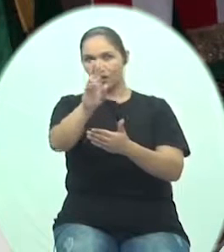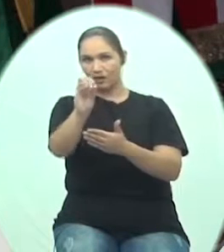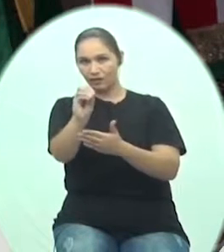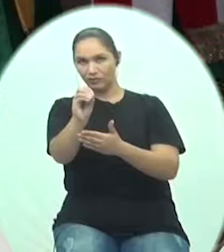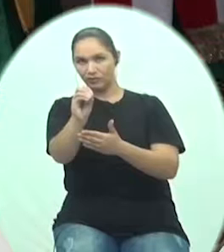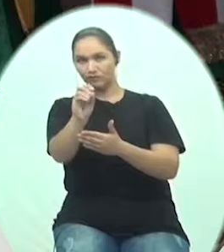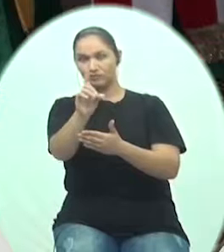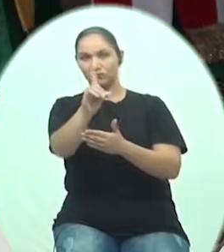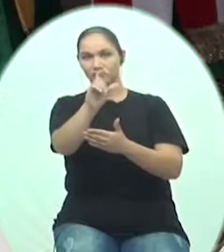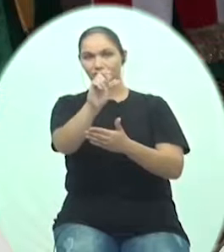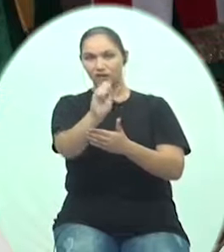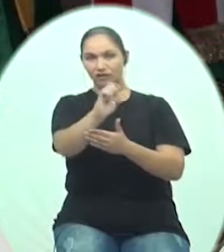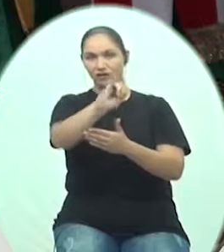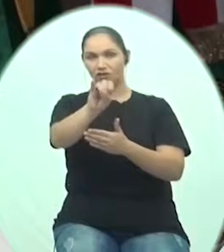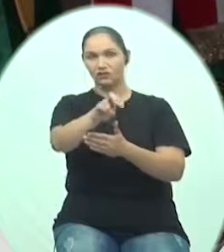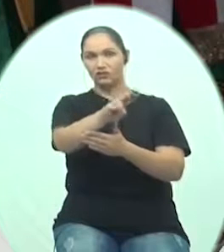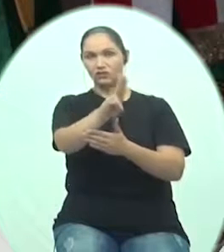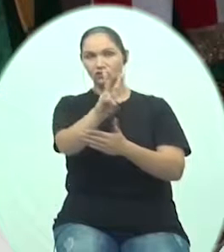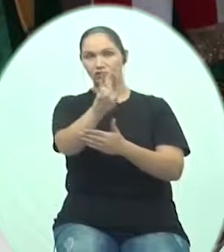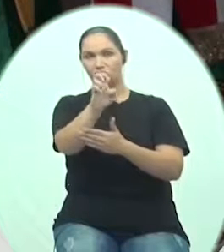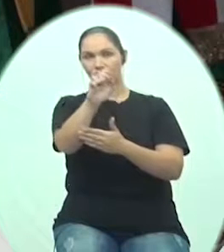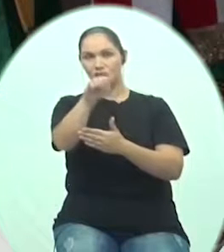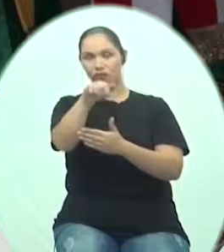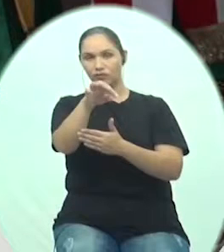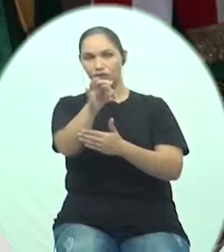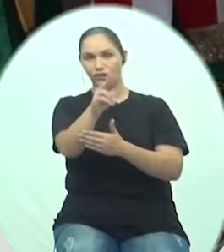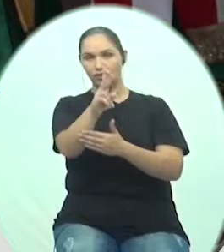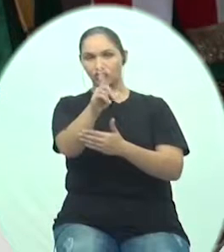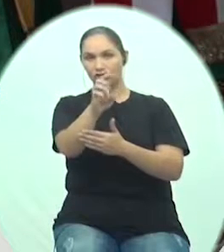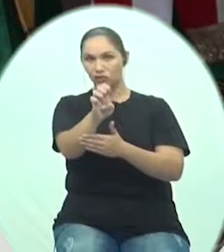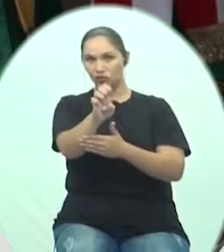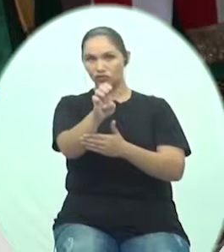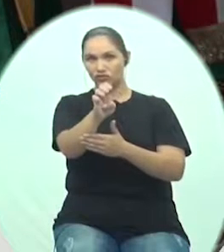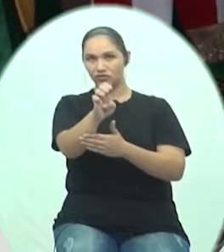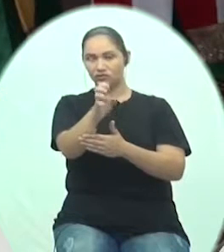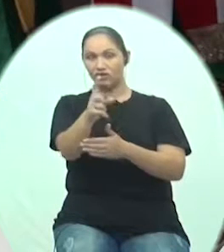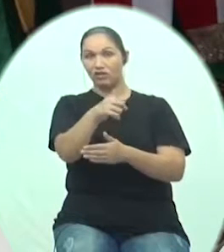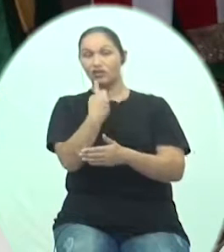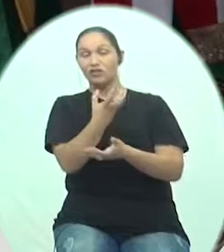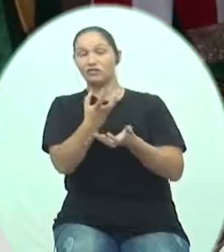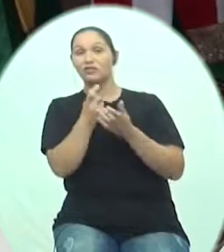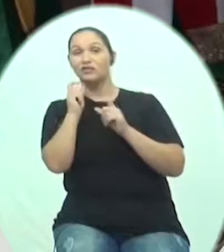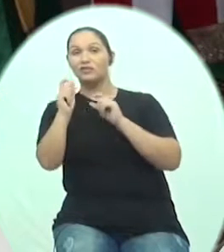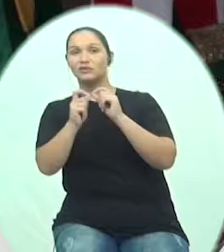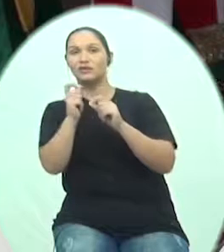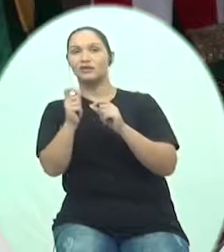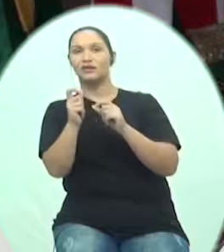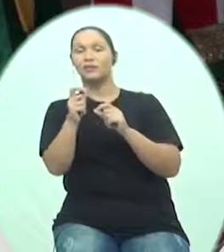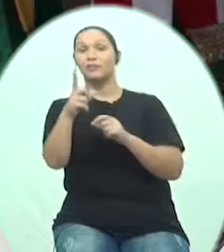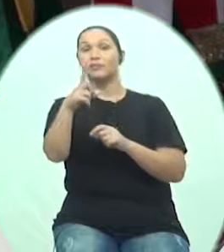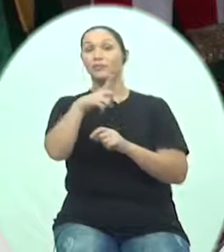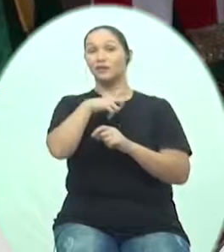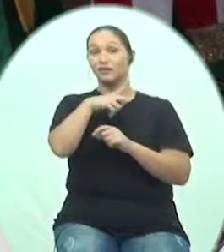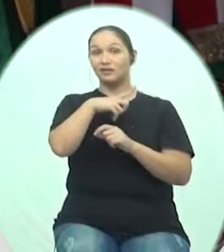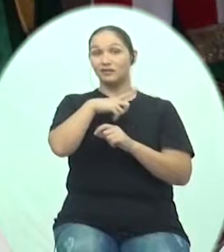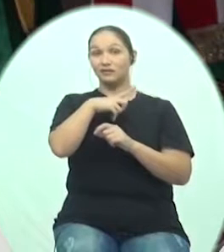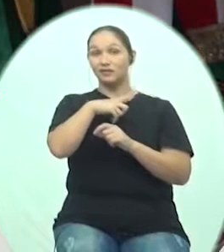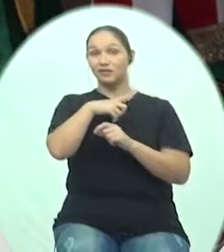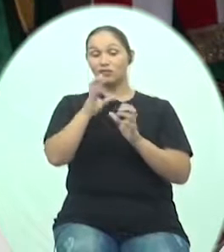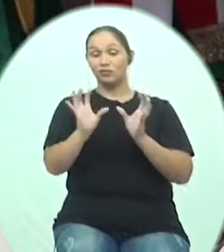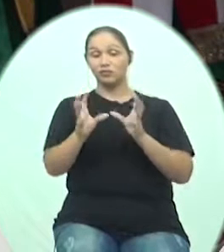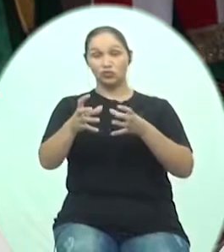queremos este poder para quê para manter um clube de futebol na Série A ou na série